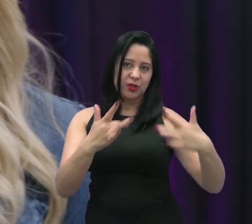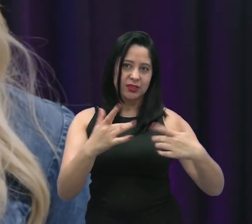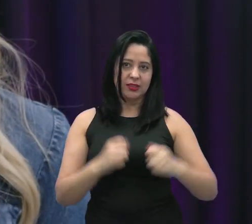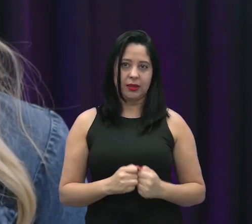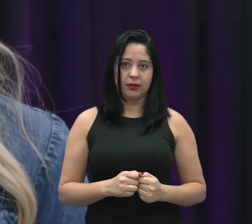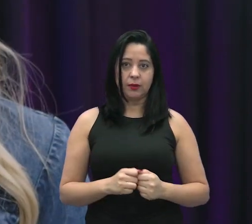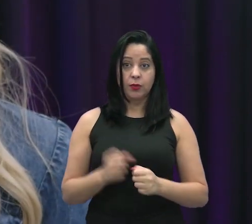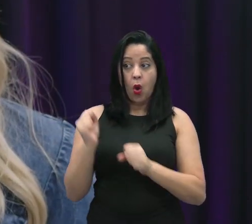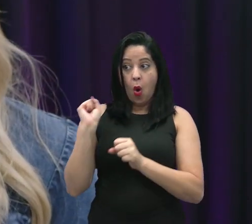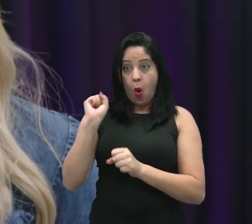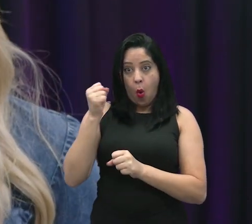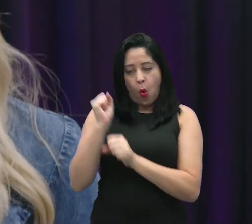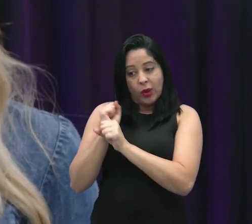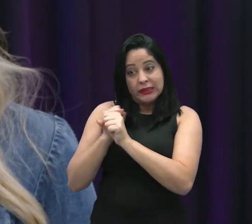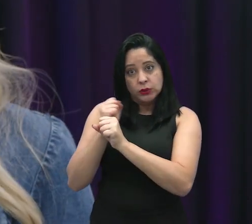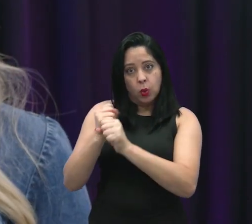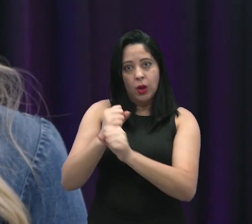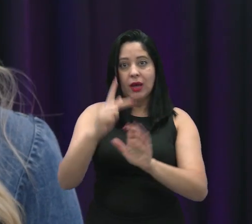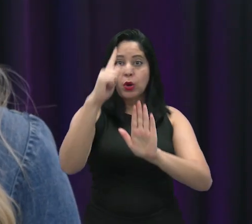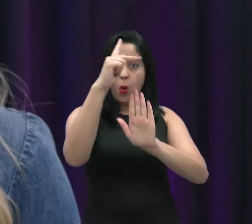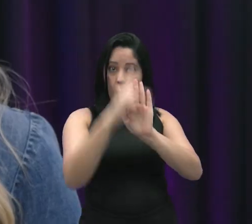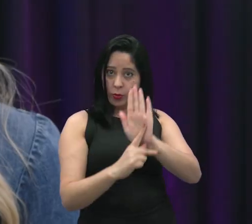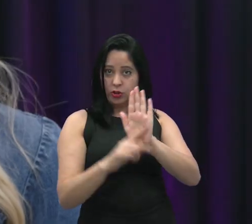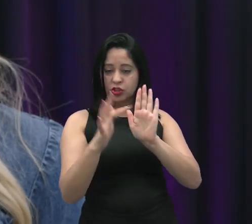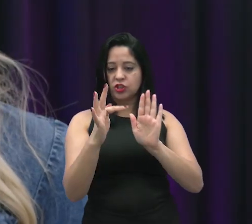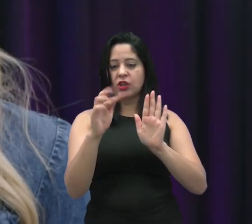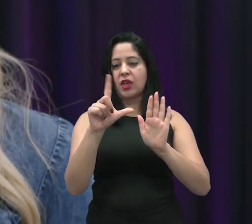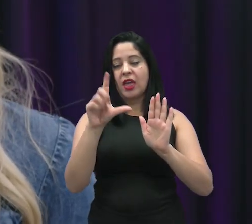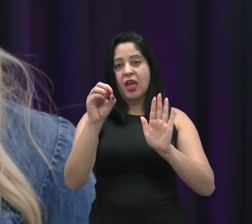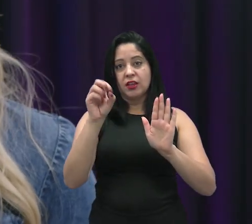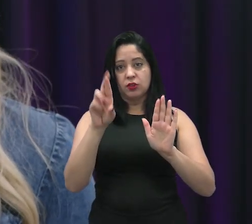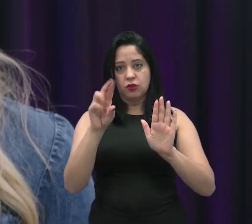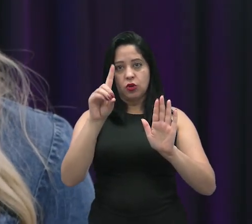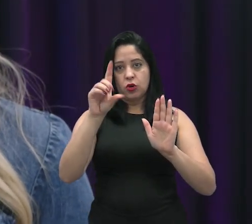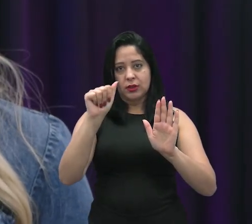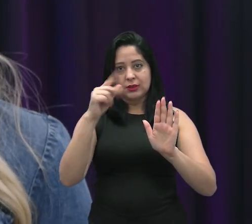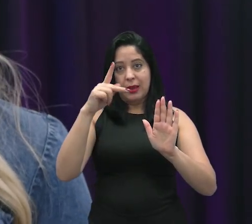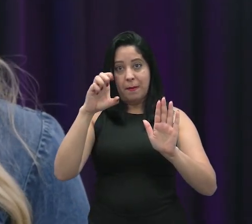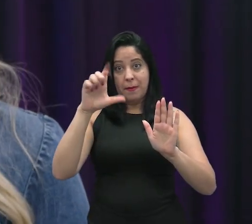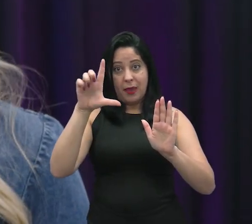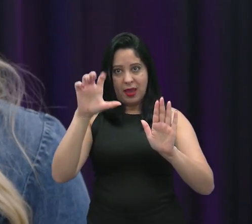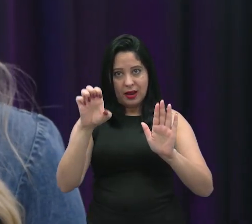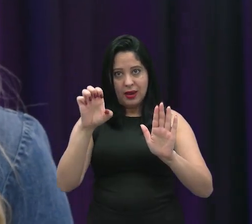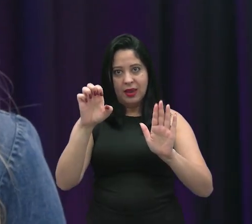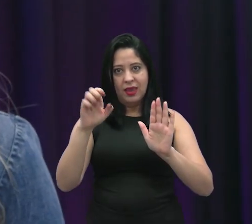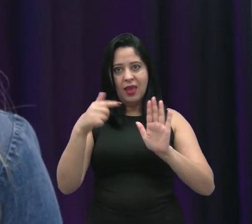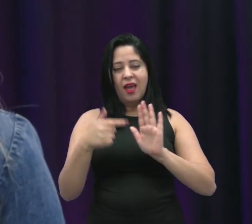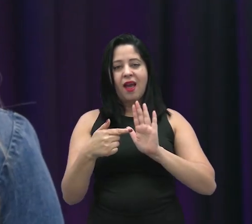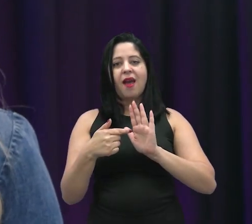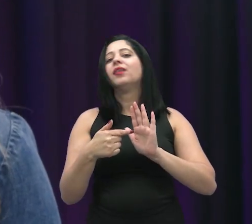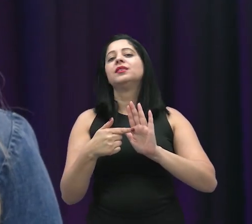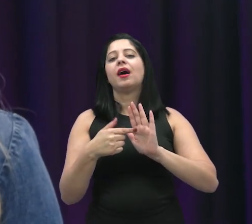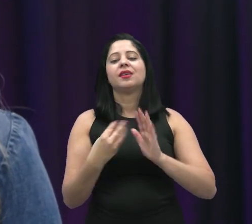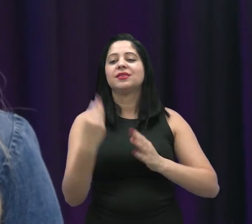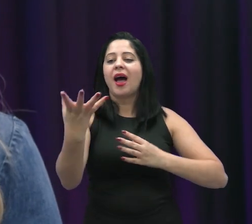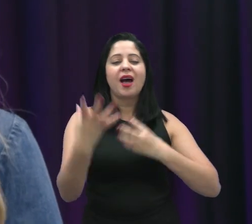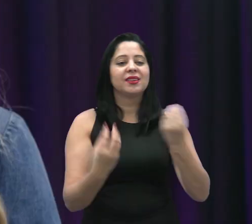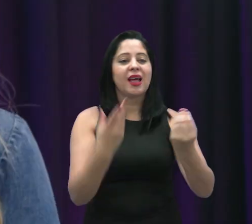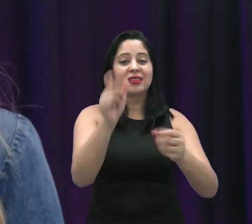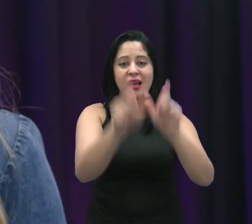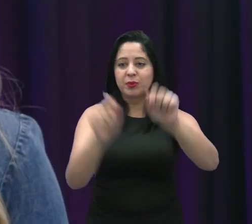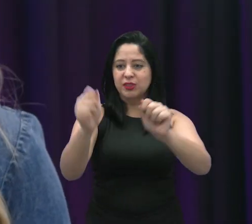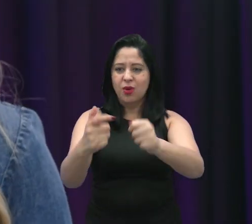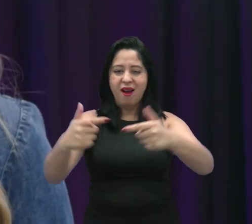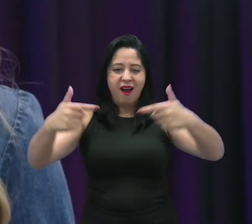e solidariedade. Há 8 anos, o projeto A Flor da Pele, fundado por Terezinha Bevilacqua, tem levado sorrisos